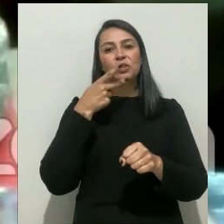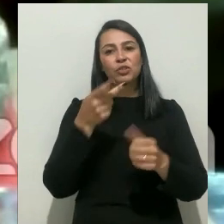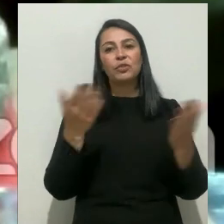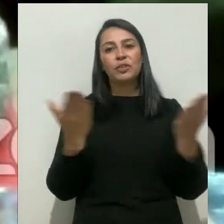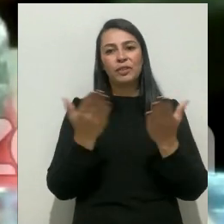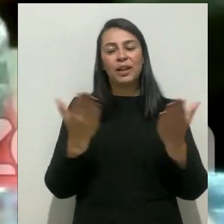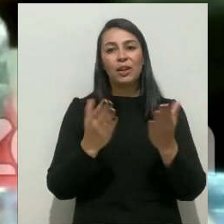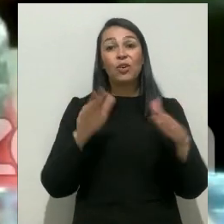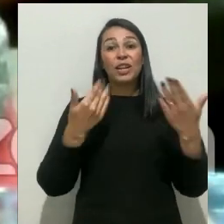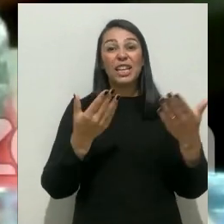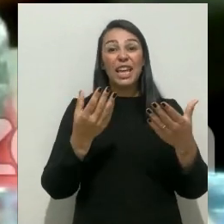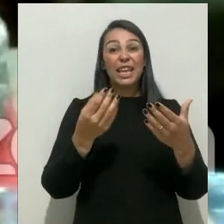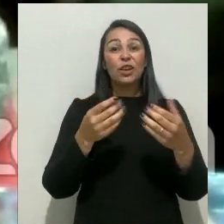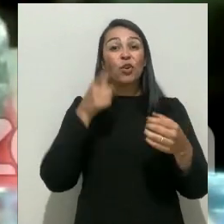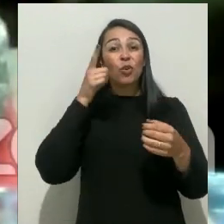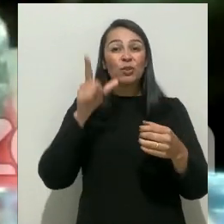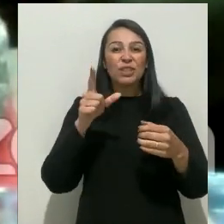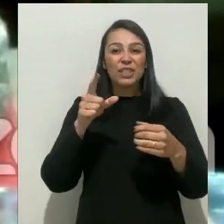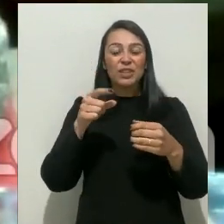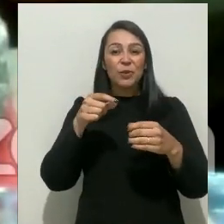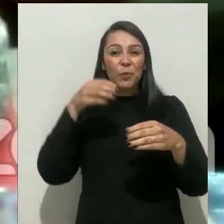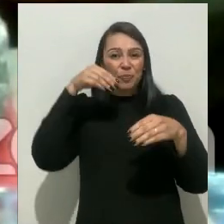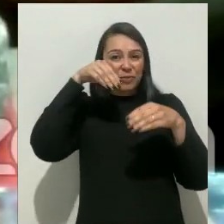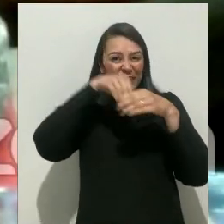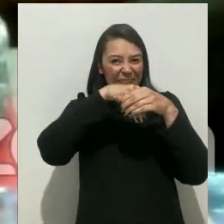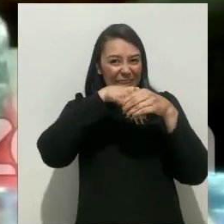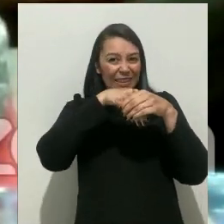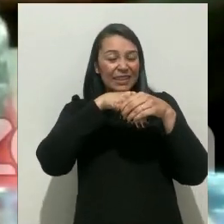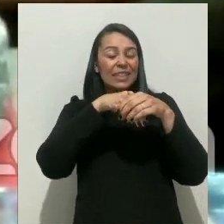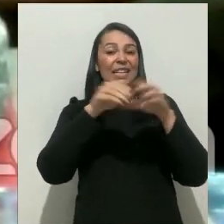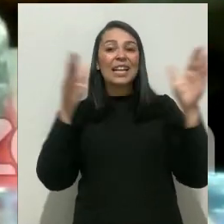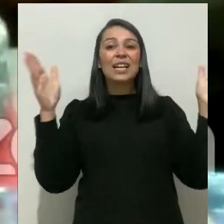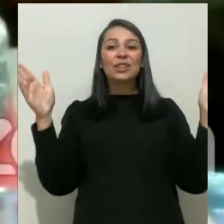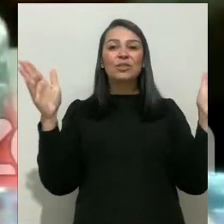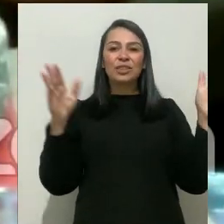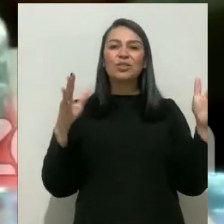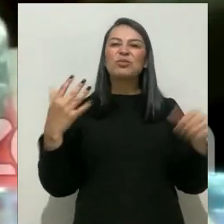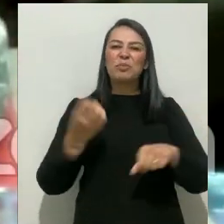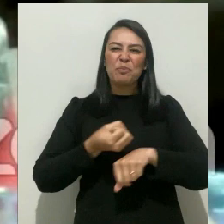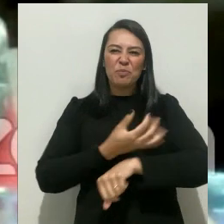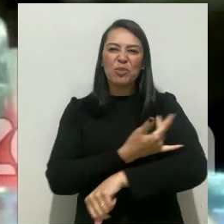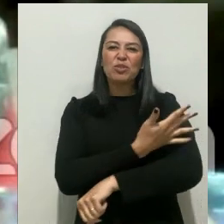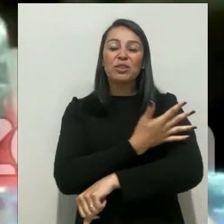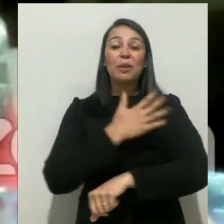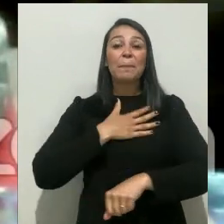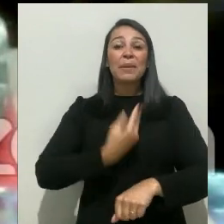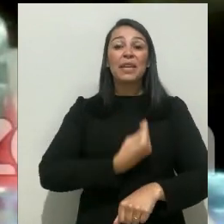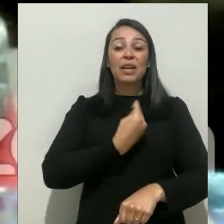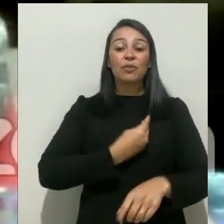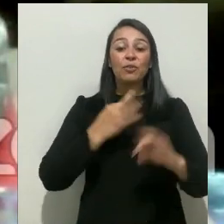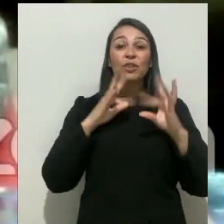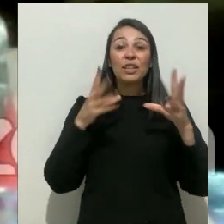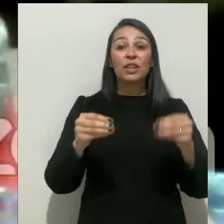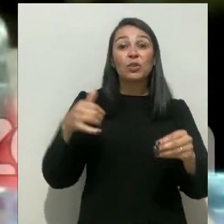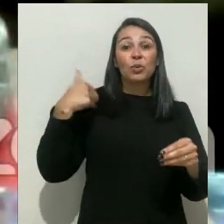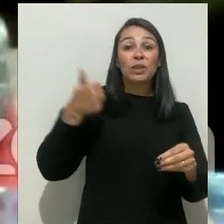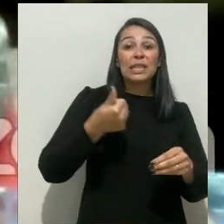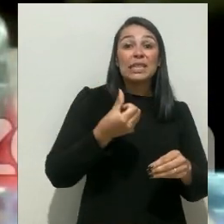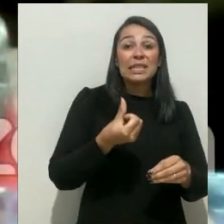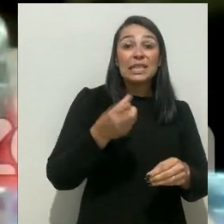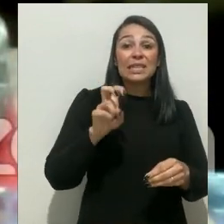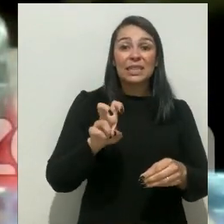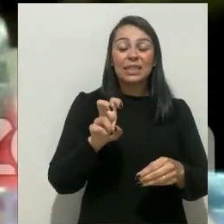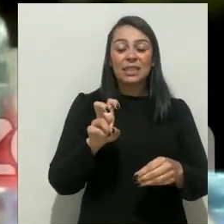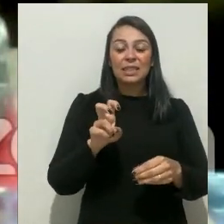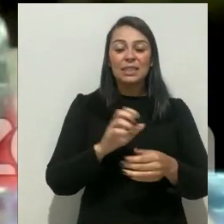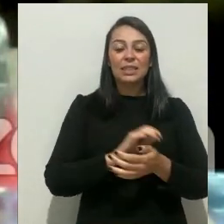né? É emocionante, né? Eu acho que a minha vida inteira, né, 65 anos esse ano, eu estou em